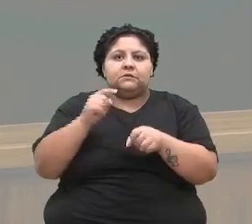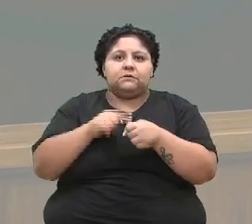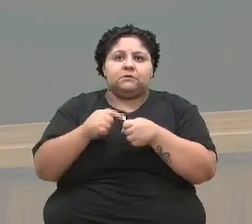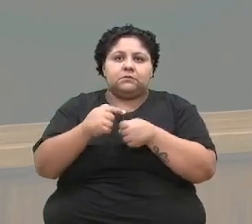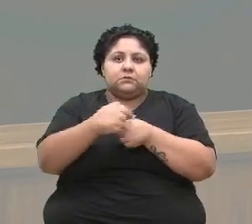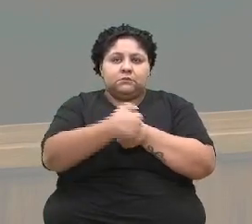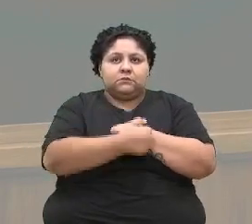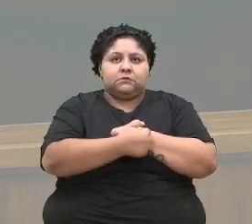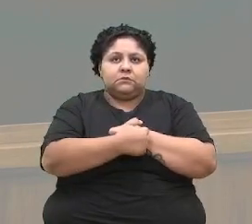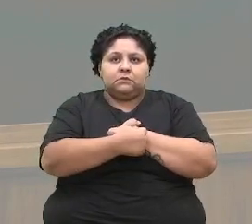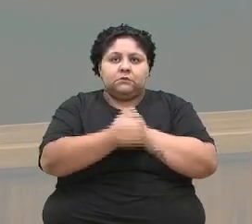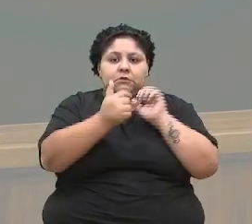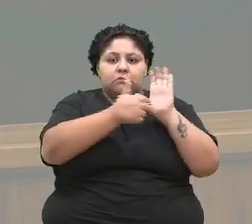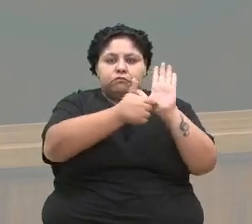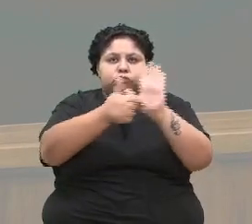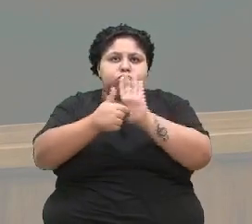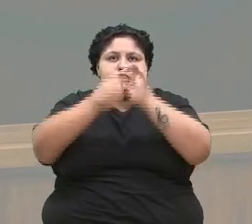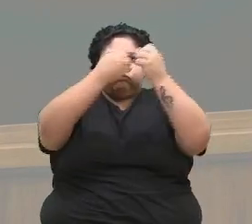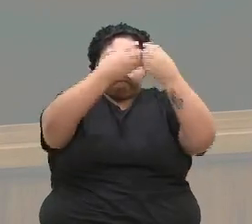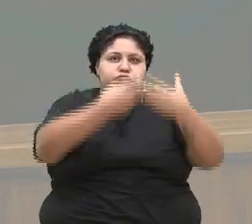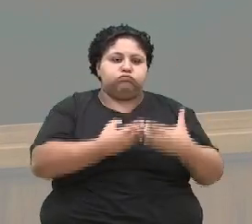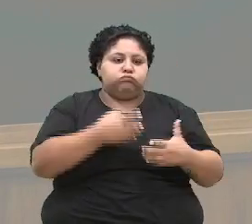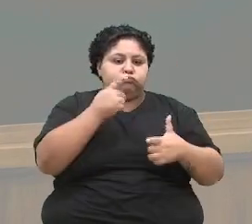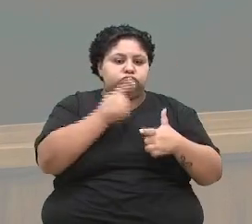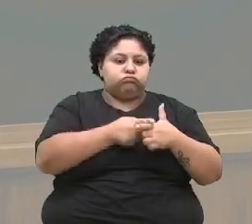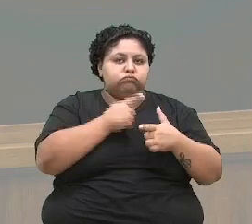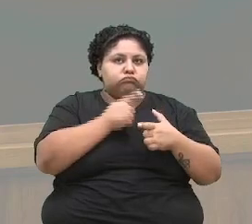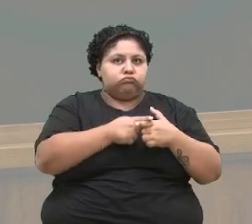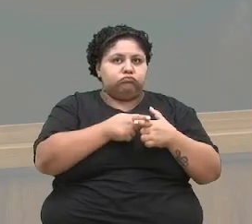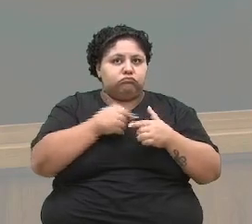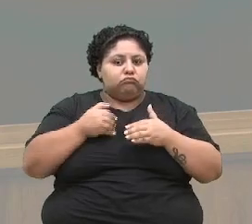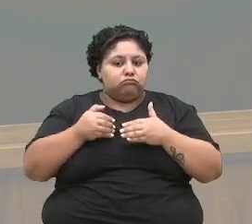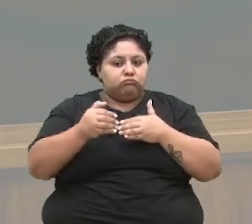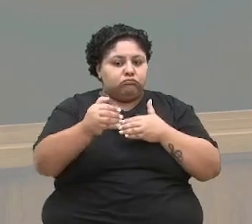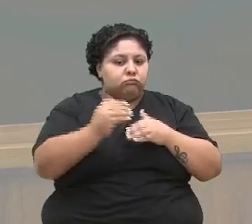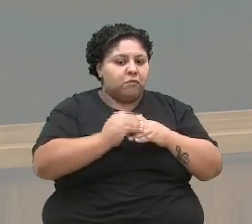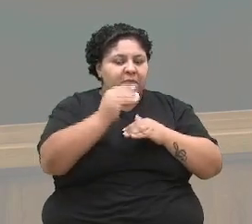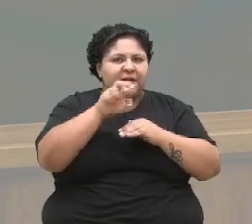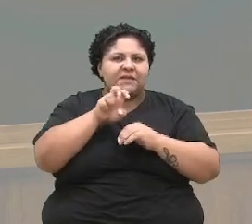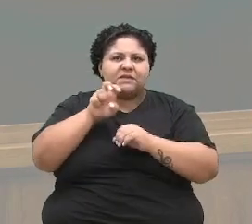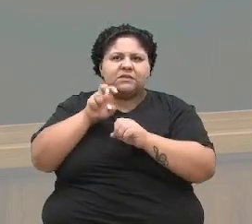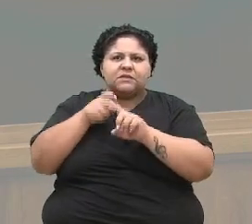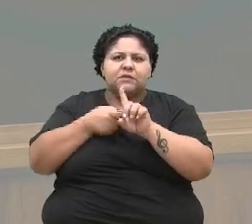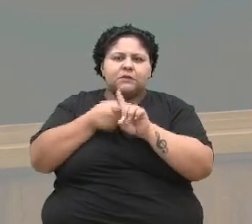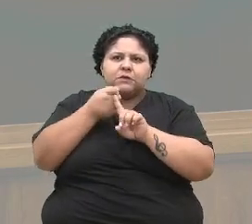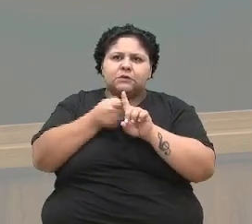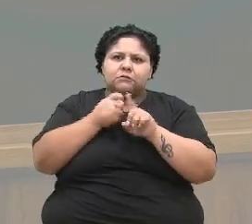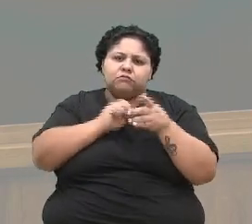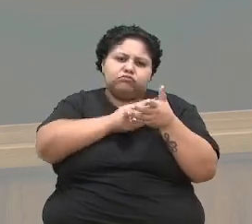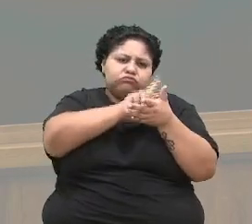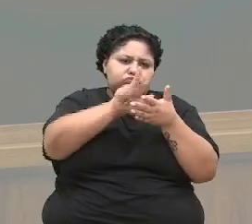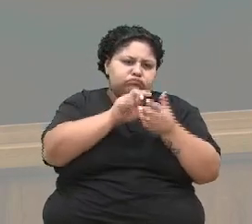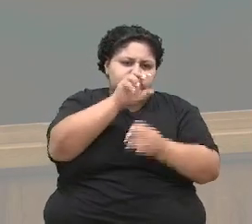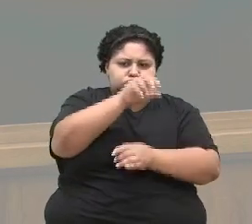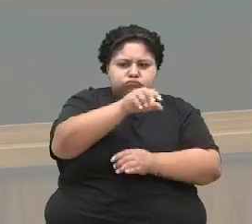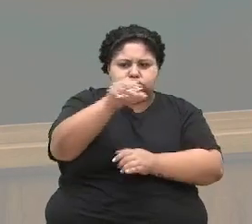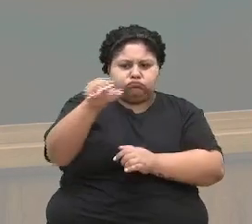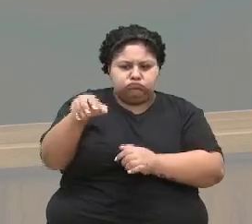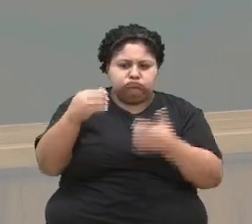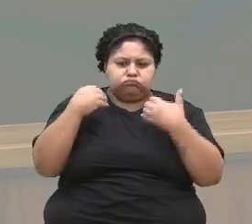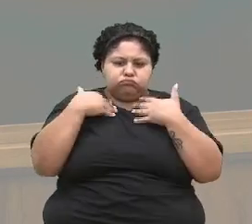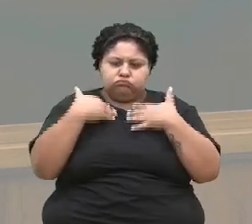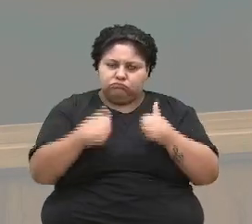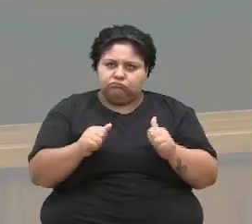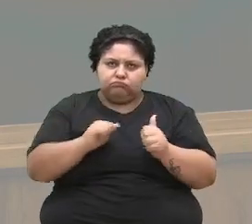própria exposição de motivo dizer que foi debatido durante mais de 5 meses, com vários órgãos e secretarias,